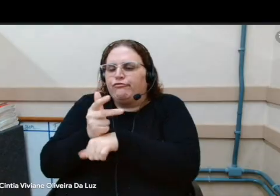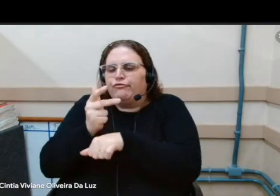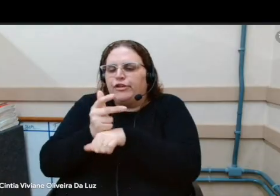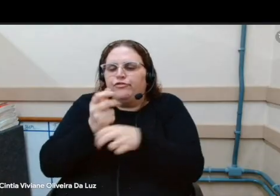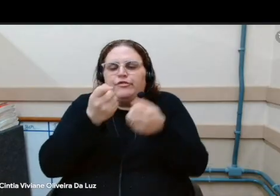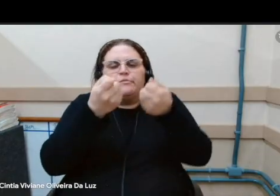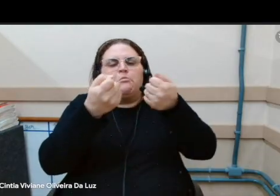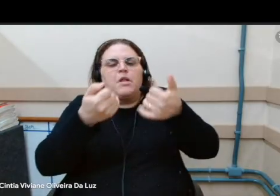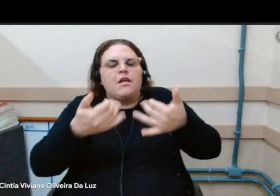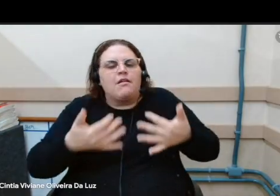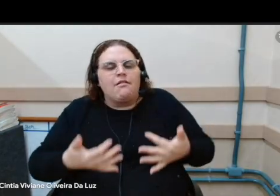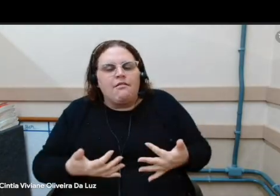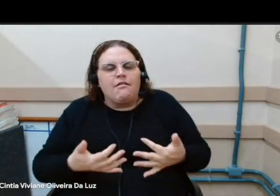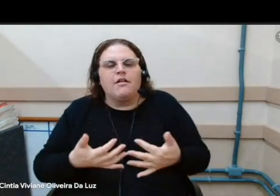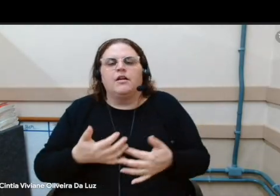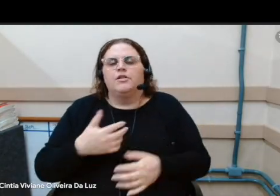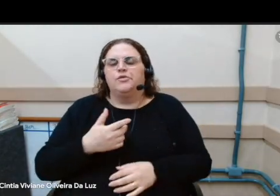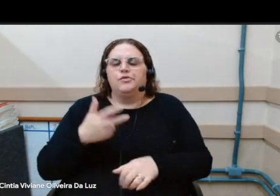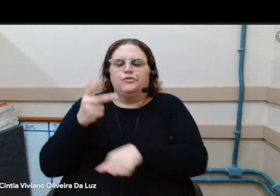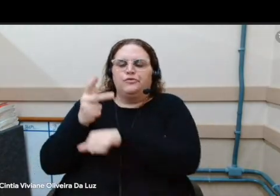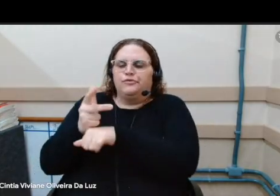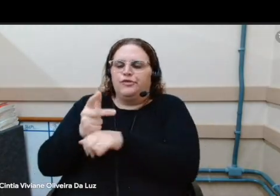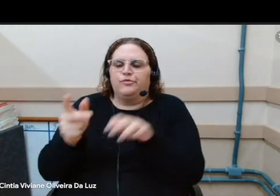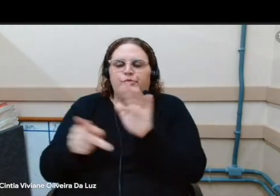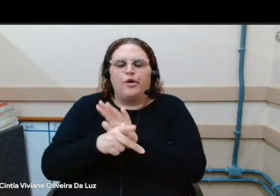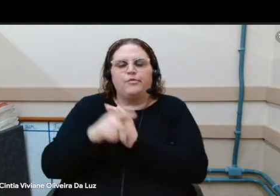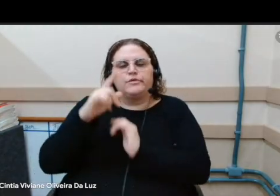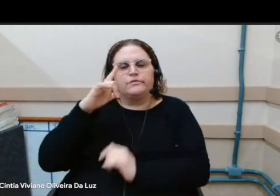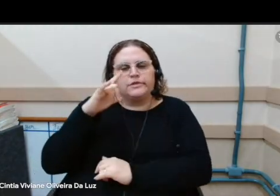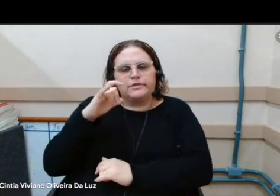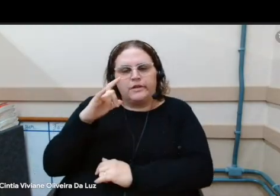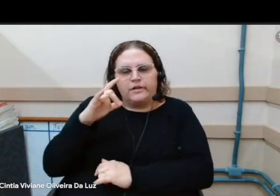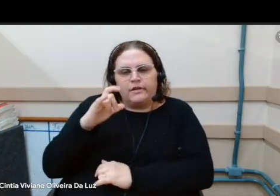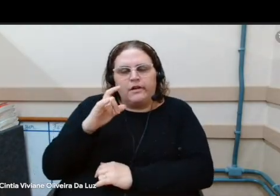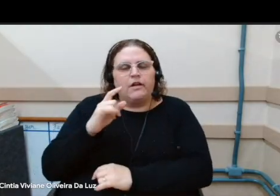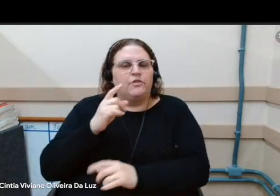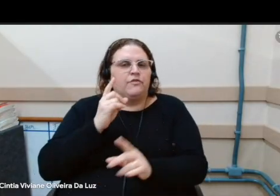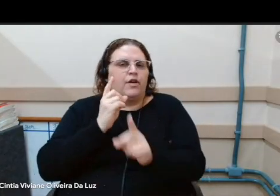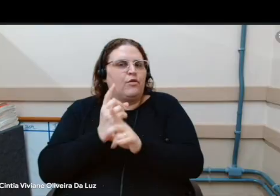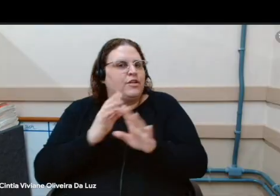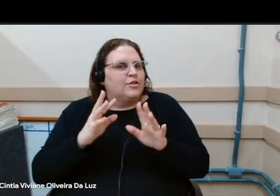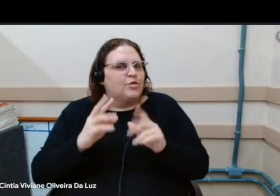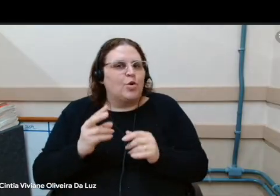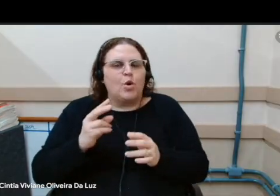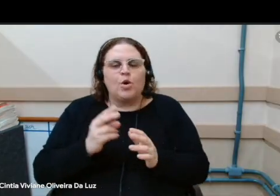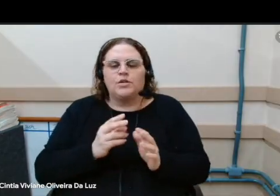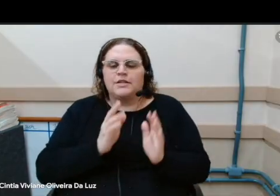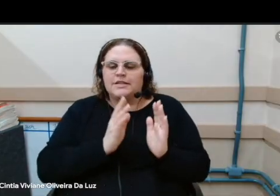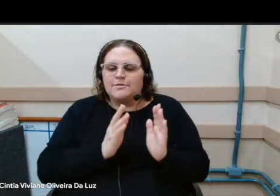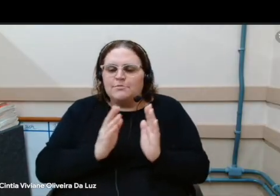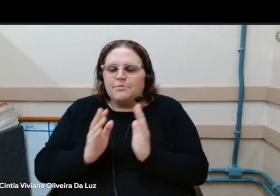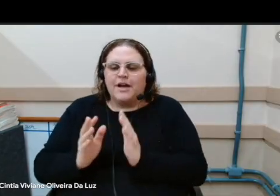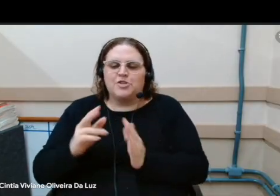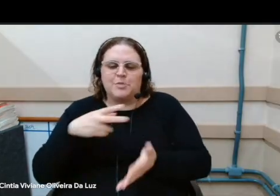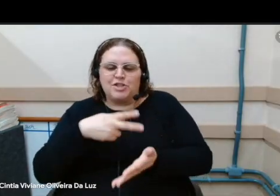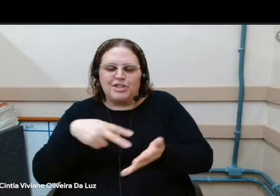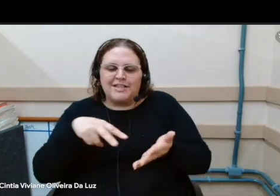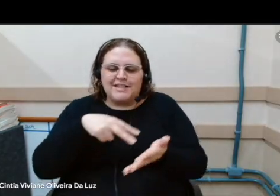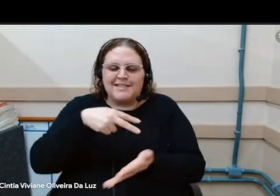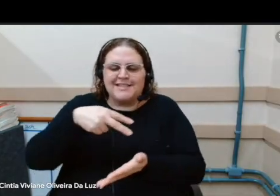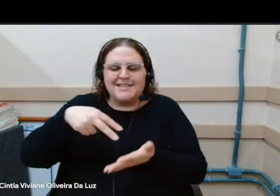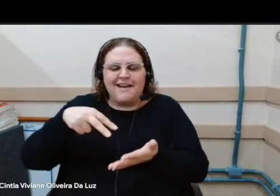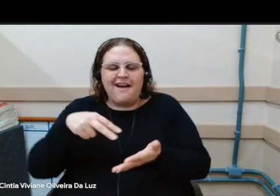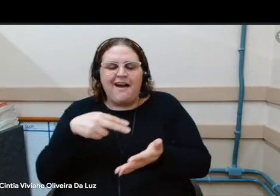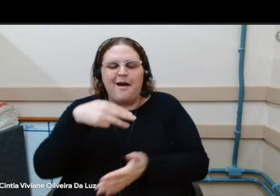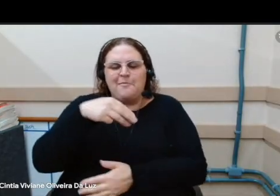num vídeo da do Instagram tu vai encontrar todos os passos para dançar a macarena eh ou o